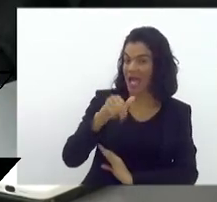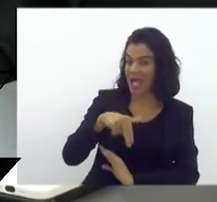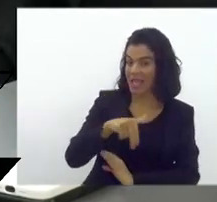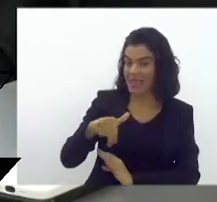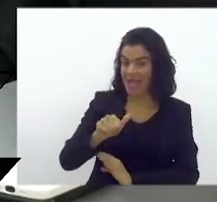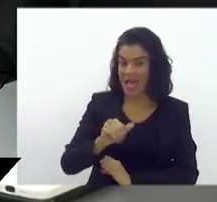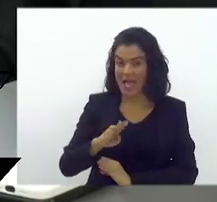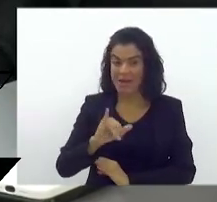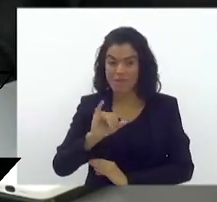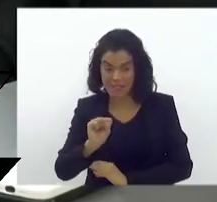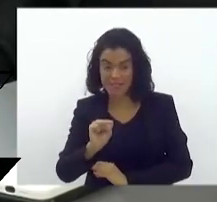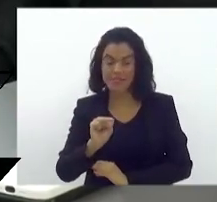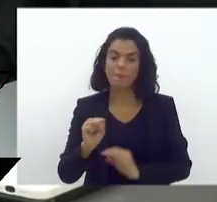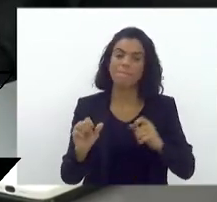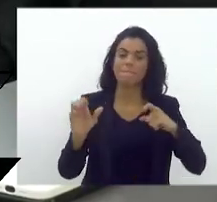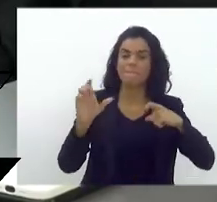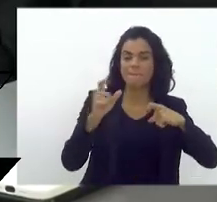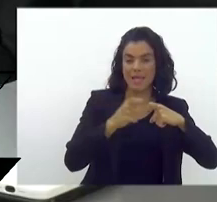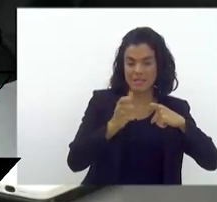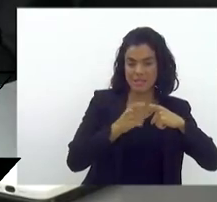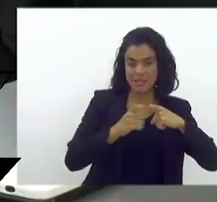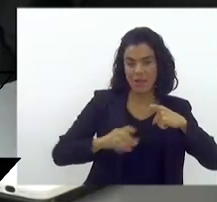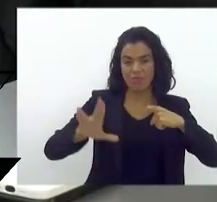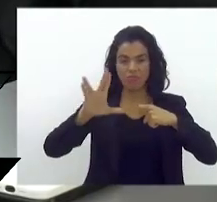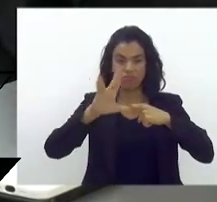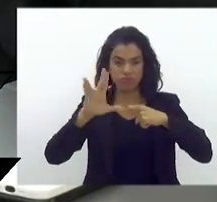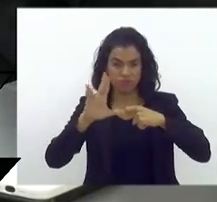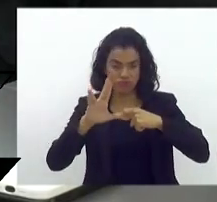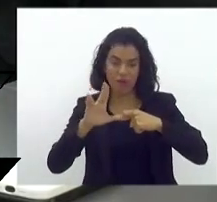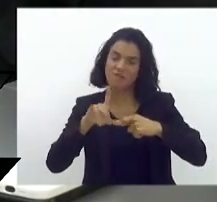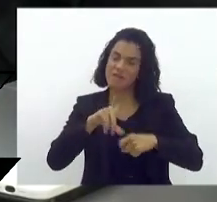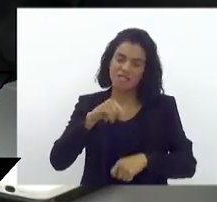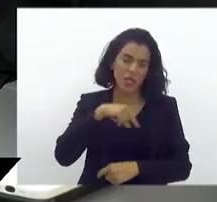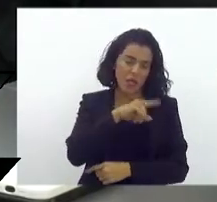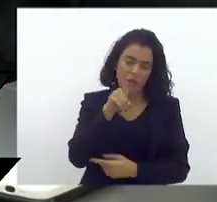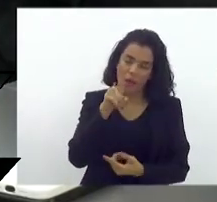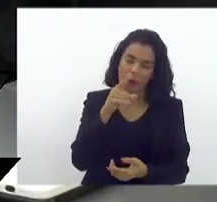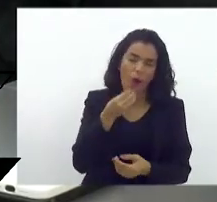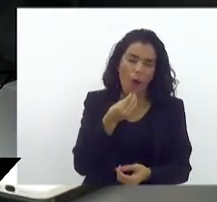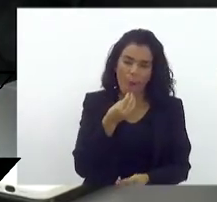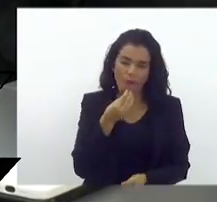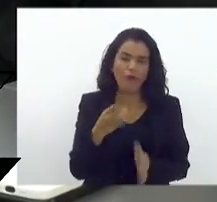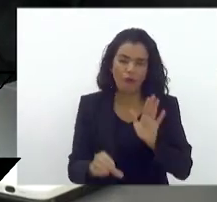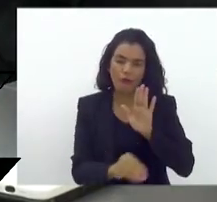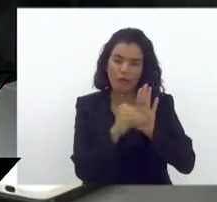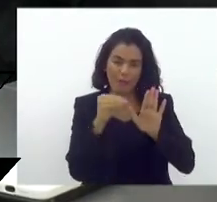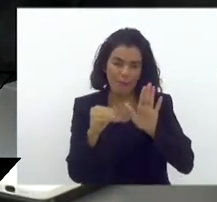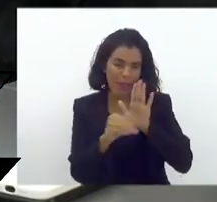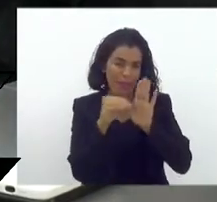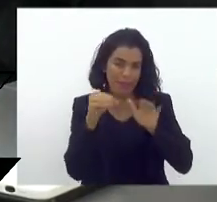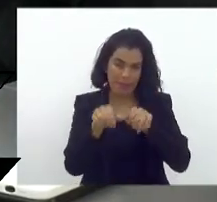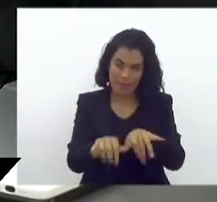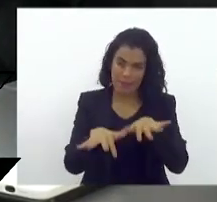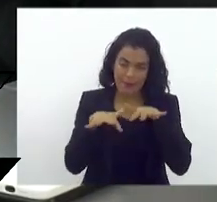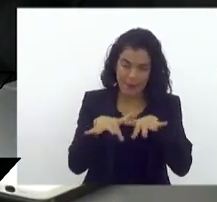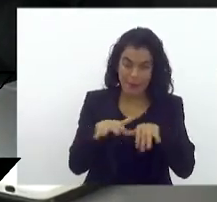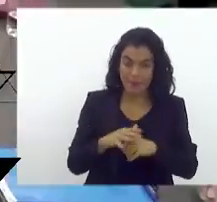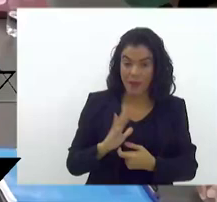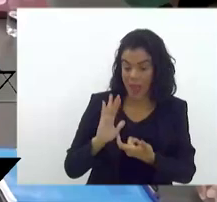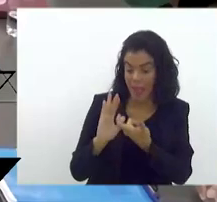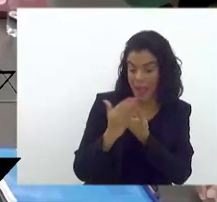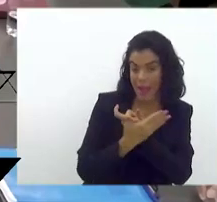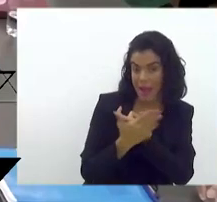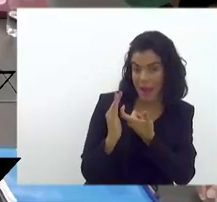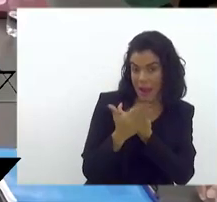Apartadas essas discussões, que eu até me filio, vai ser objeto de emenda minha no plenário e tudo deputado mais, mas Rodrigo, é uma discussão de nomenclatura. Eu jamais